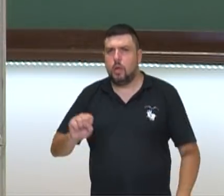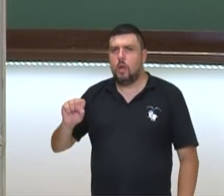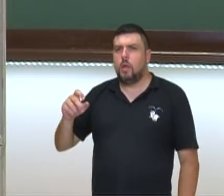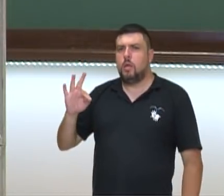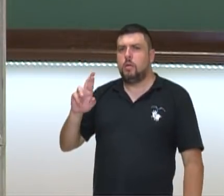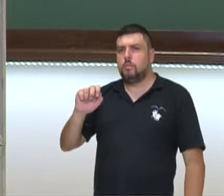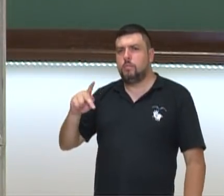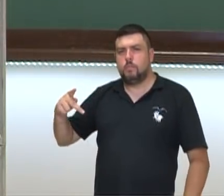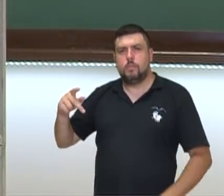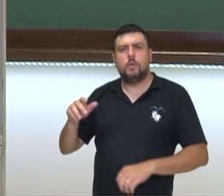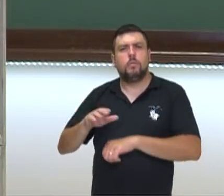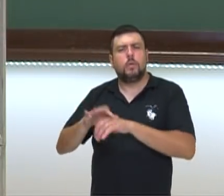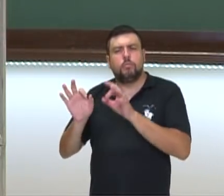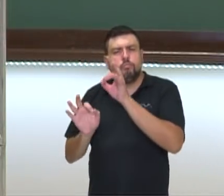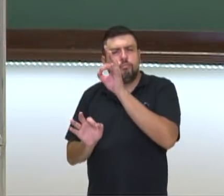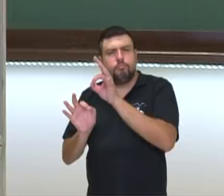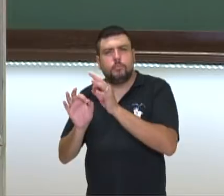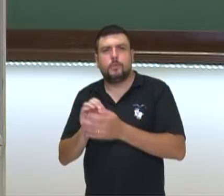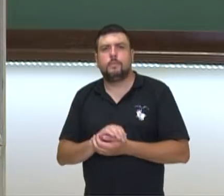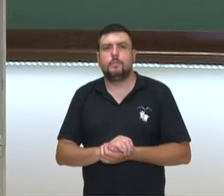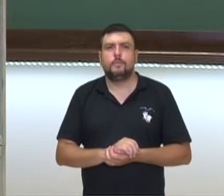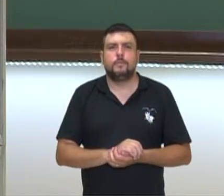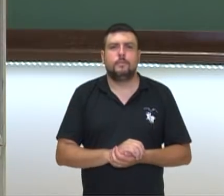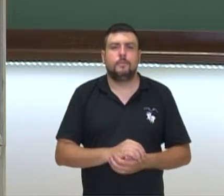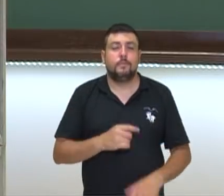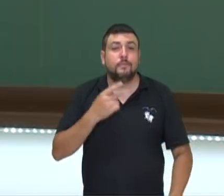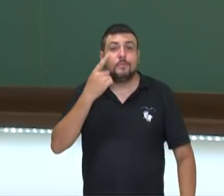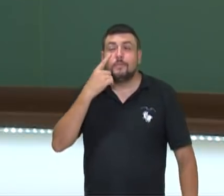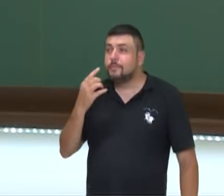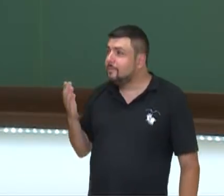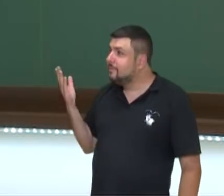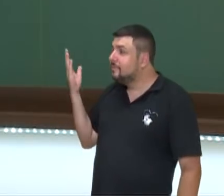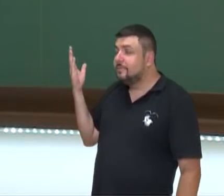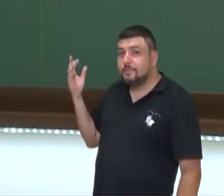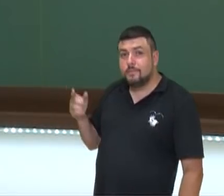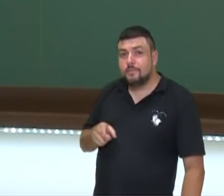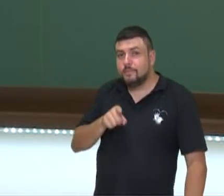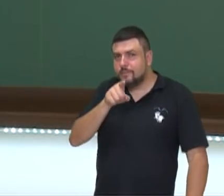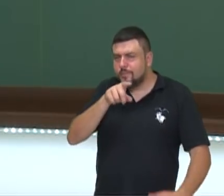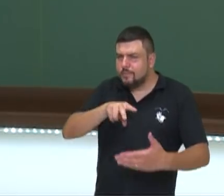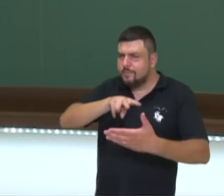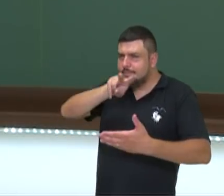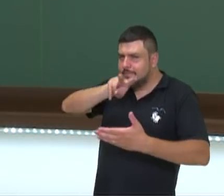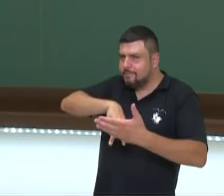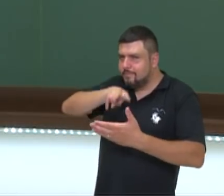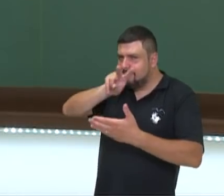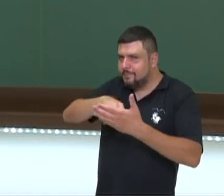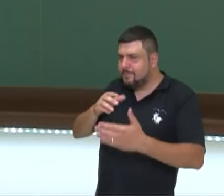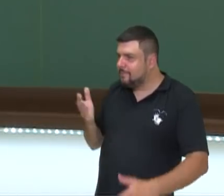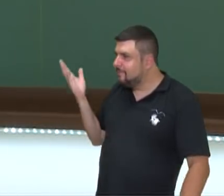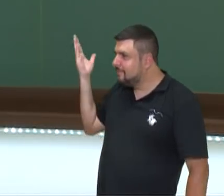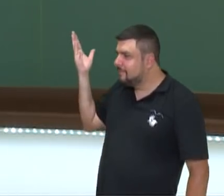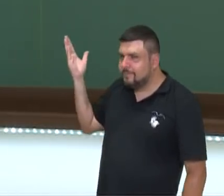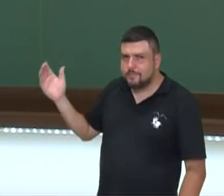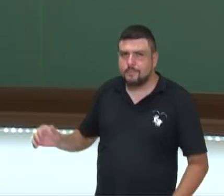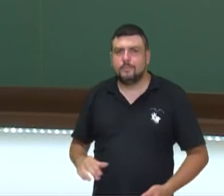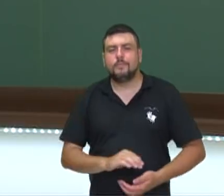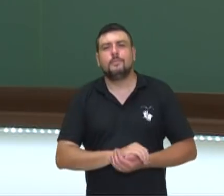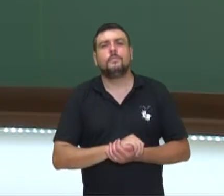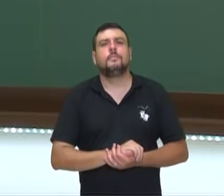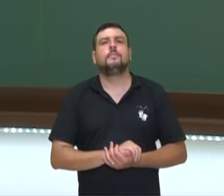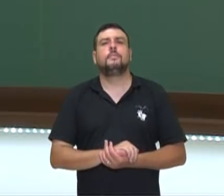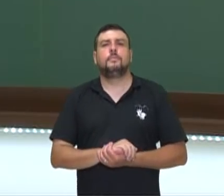ok? Então vamos dar uma lida aqui nessa comic strip que nós temos aqui do Snoopy. Dá uma olhada. Aqui diz assim,